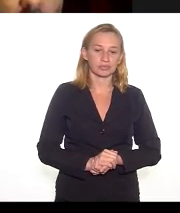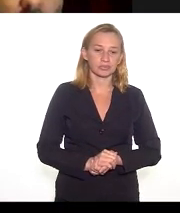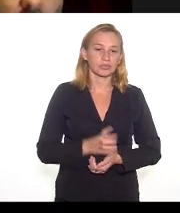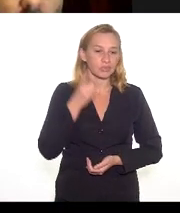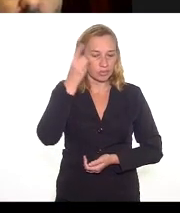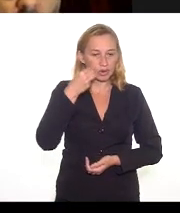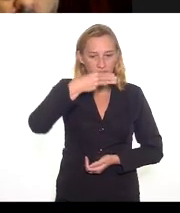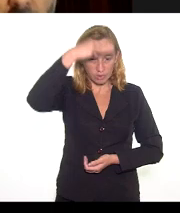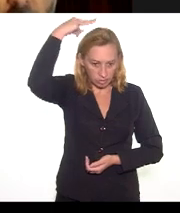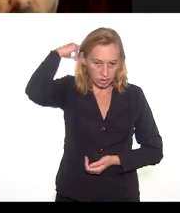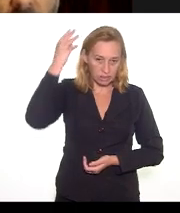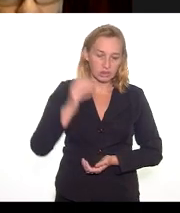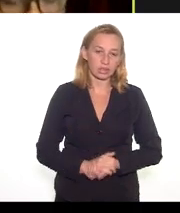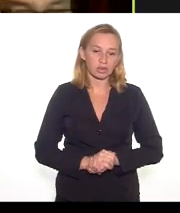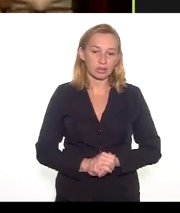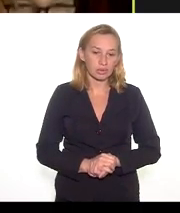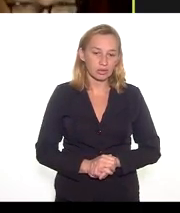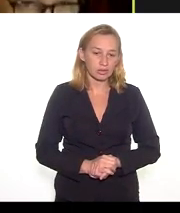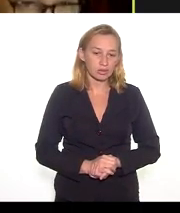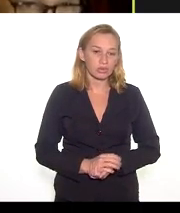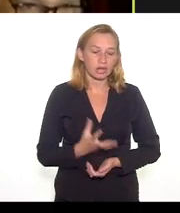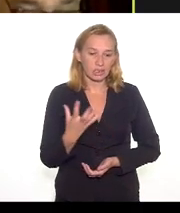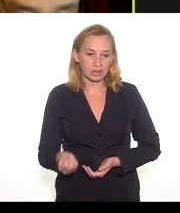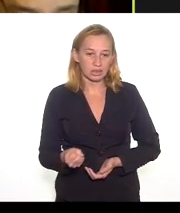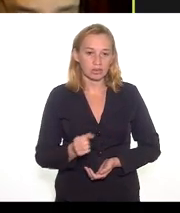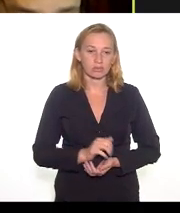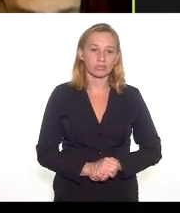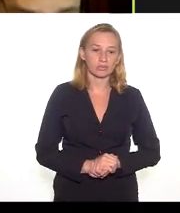Márcio Pacheco. Ao voto favorável. Da CCJ.